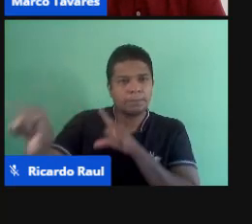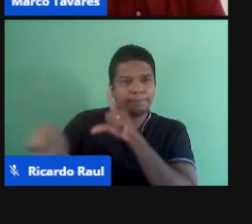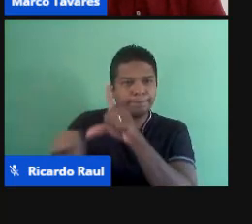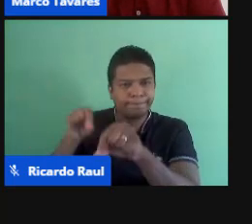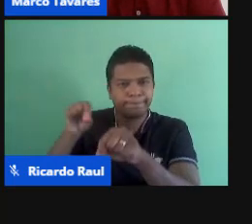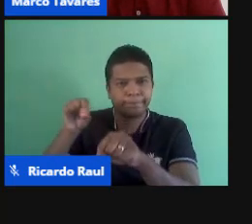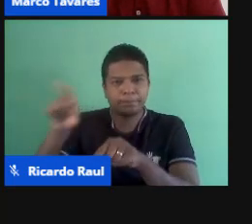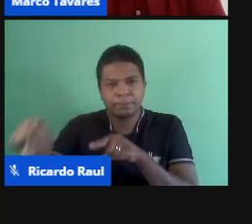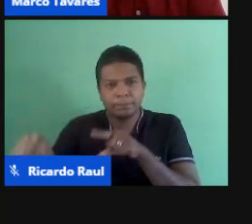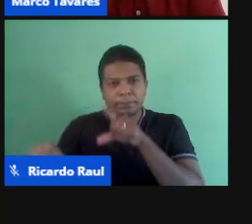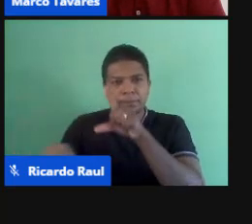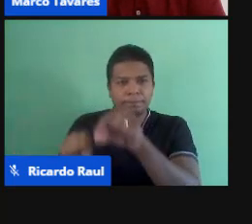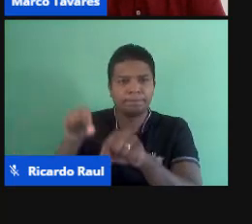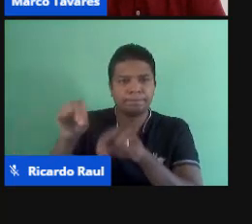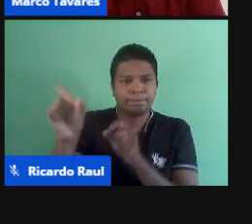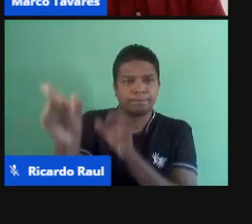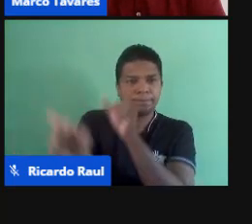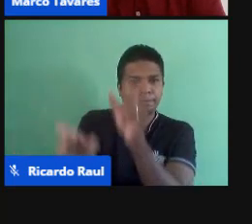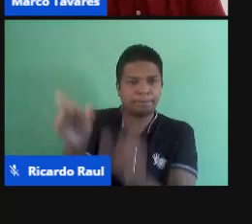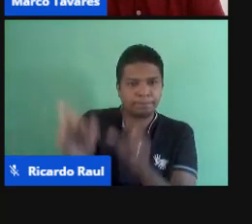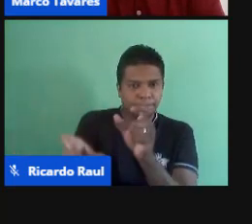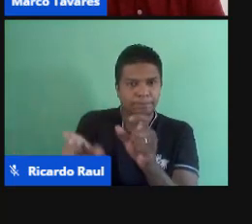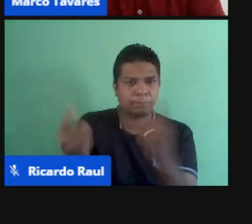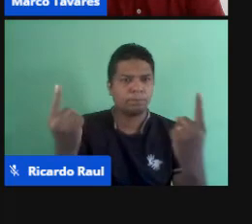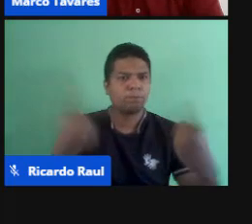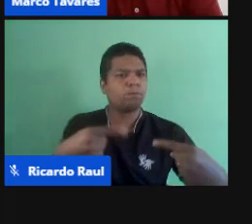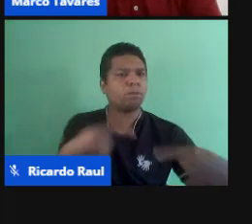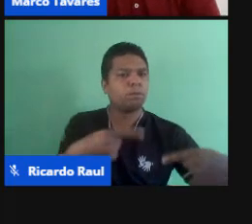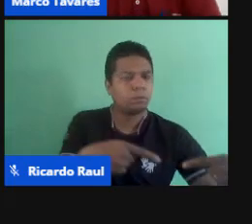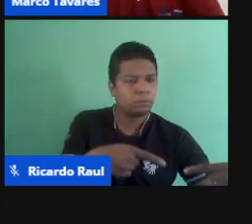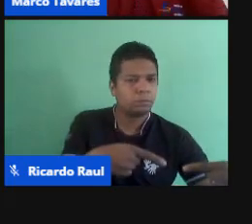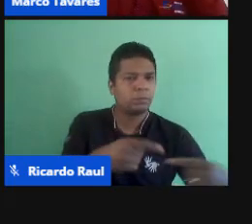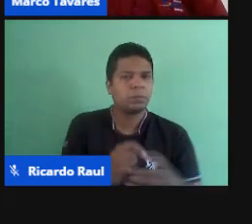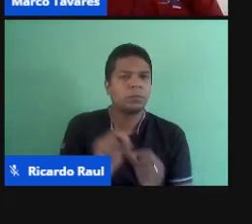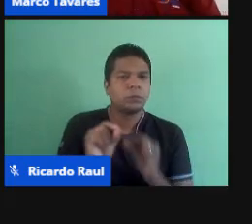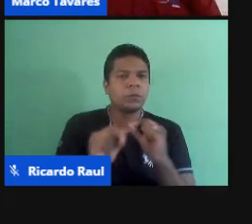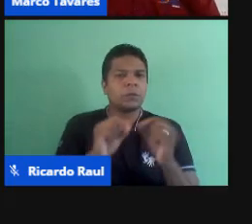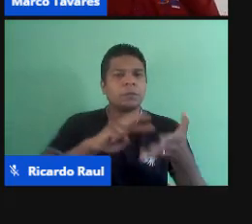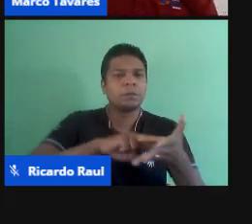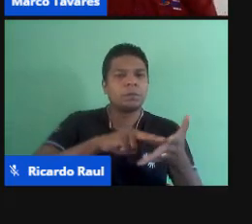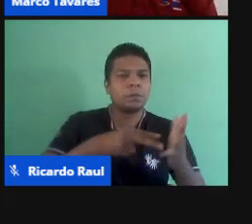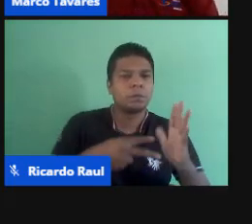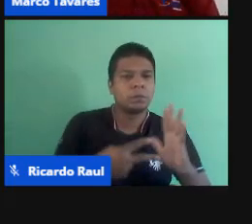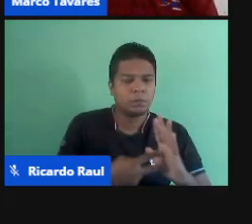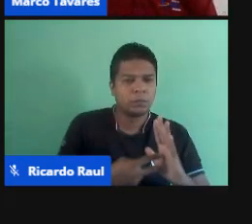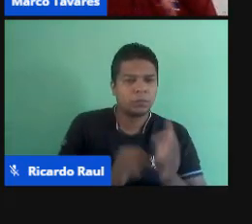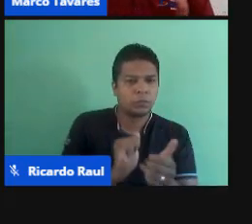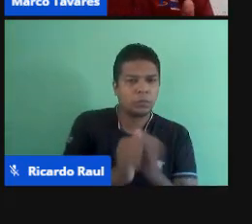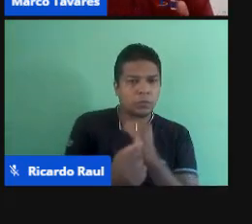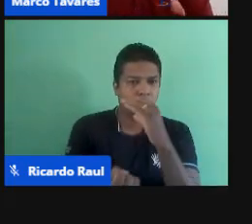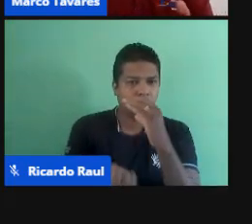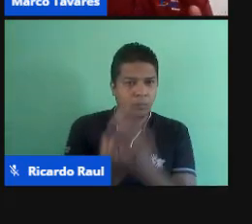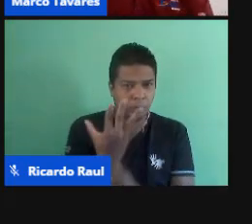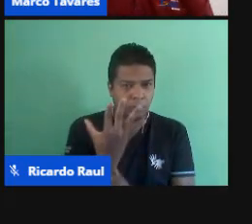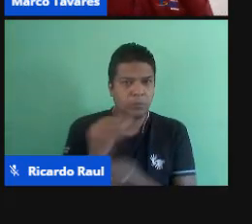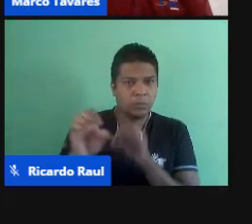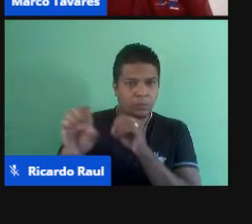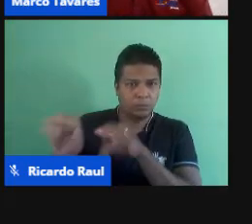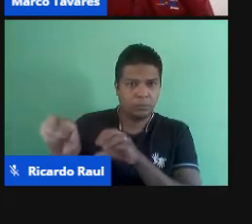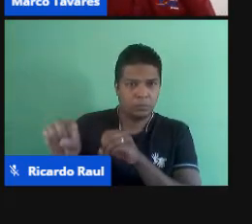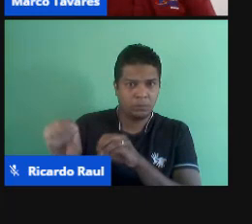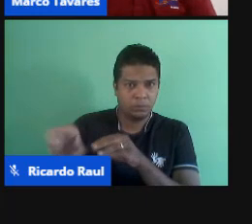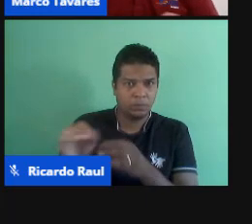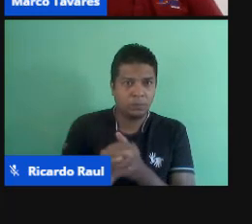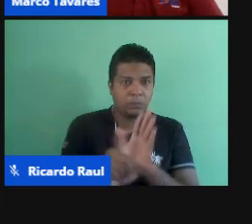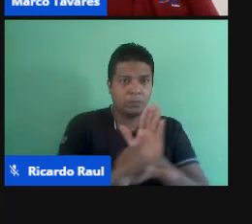seletividade e a hipercompetitividade. O que quer dizer isso? Que o esporte, quando foi criado, o esporte educacional foi criado pela